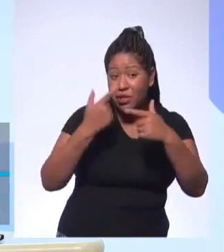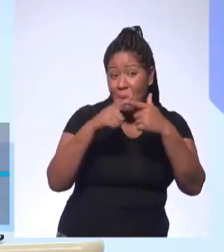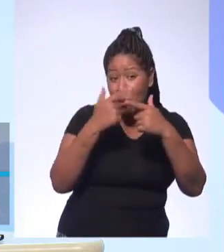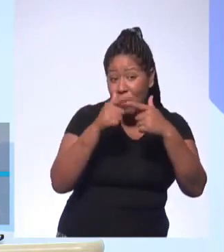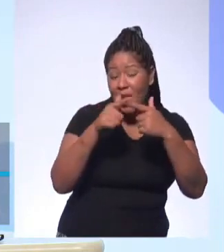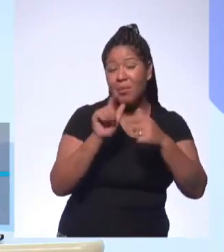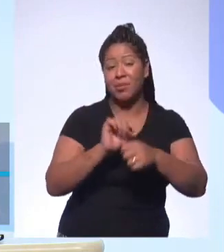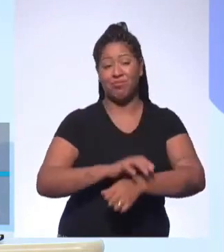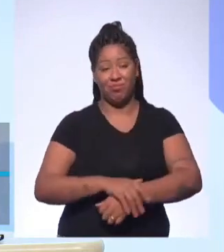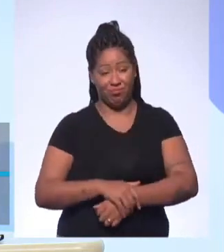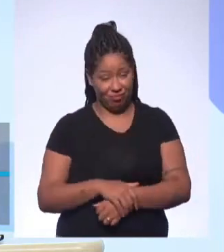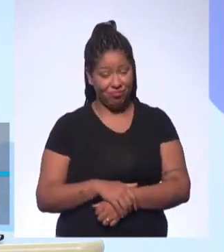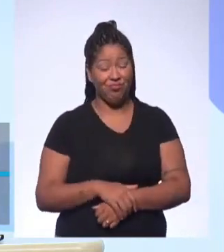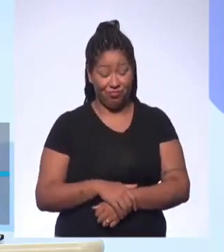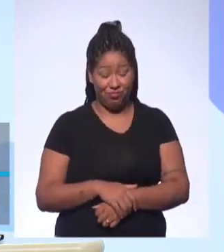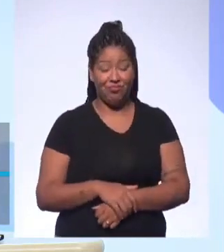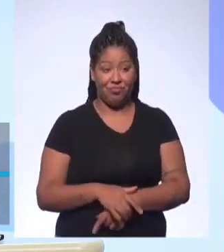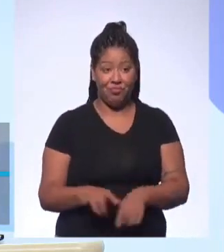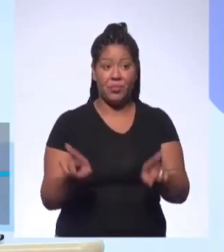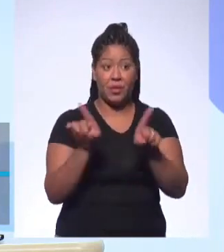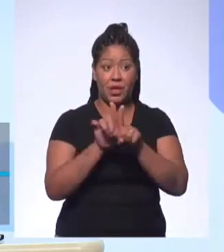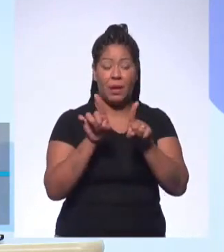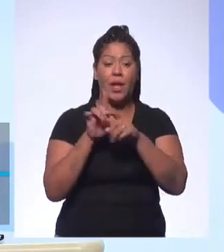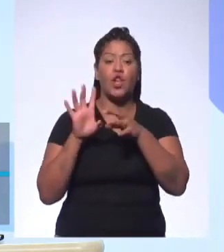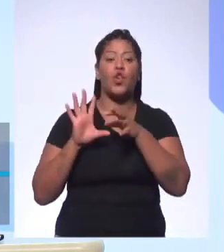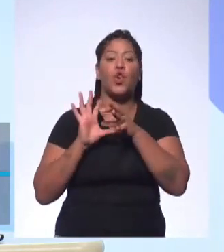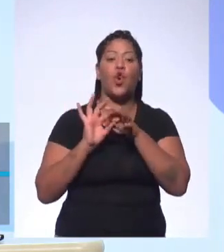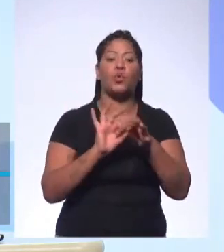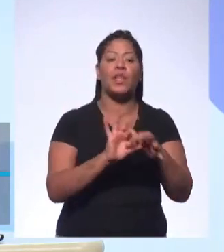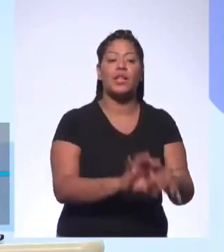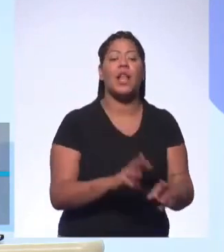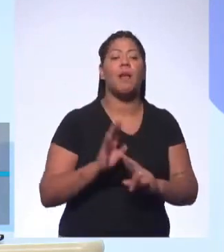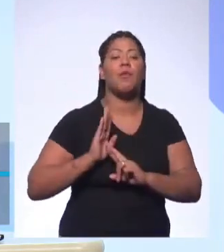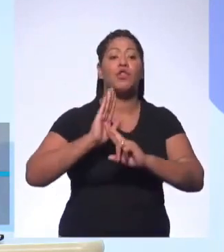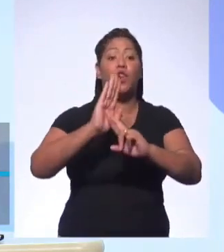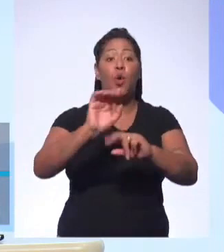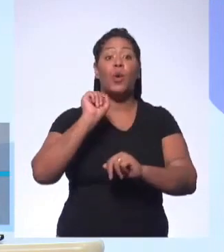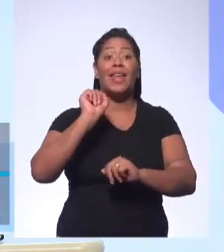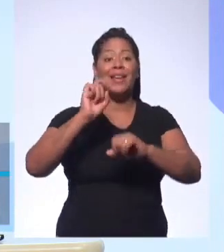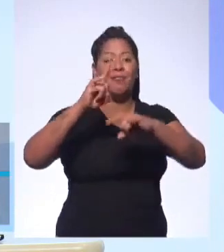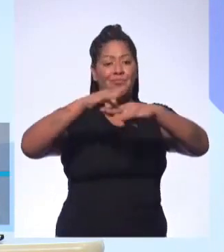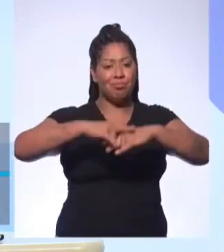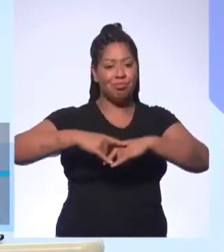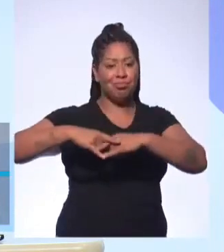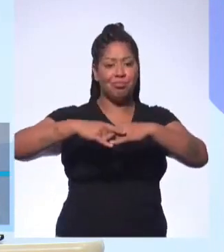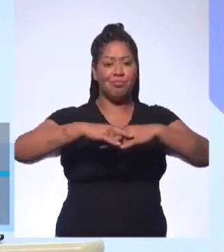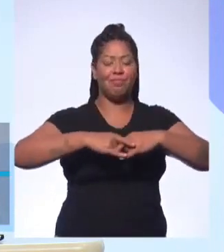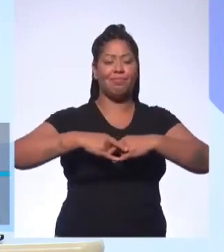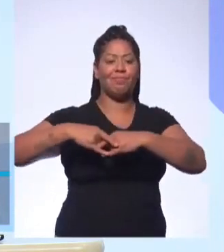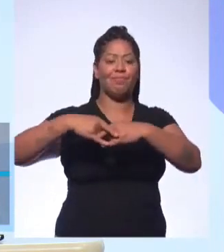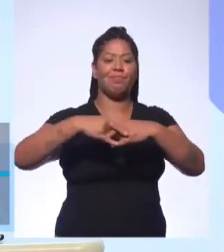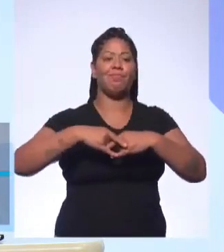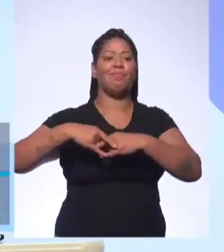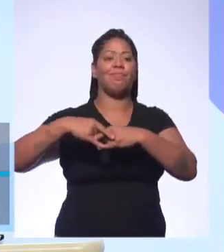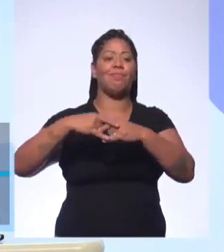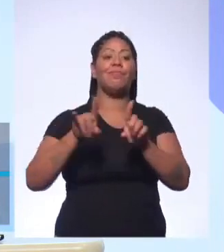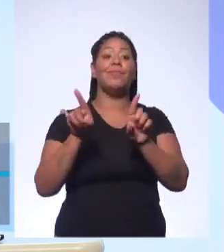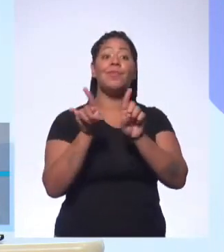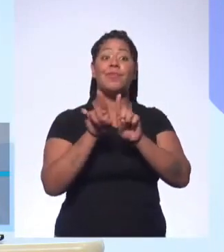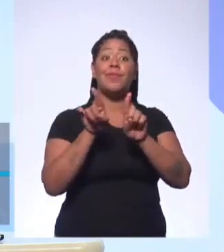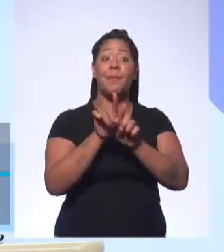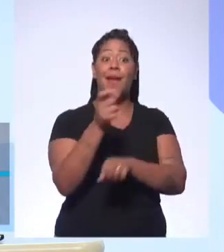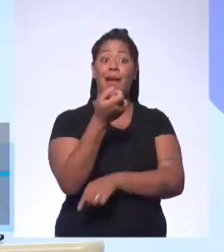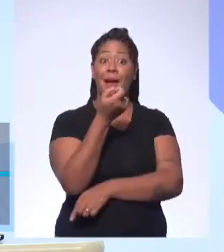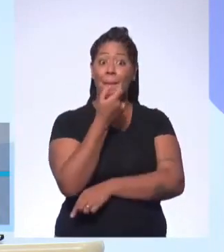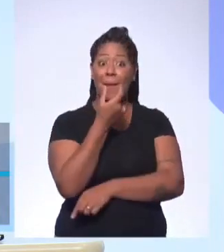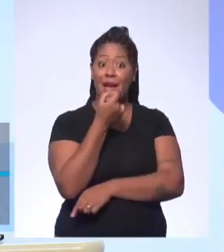colocou num contexto, professora Irene colocou, acho que num contexto, Ed, de usar o preservativo. Sim. E usar os métodos